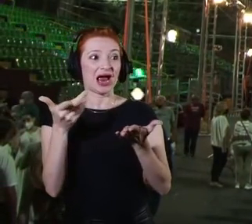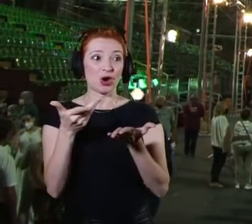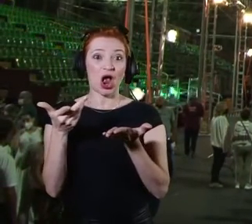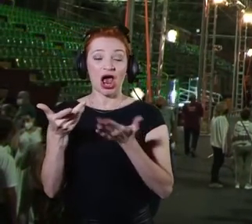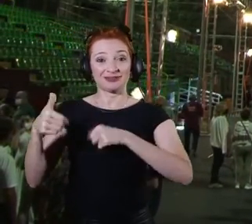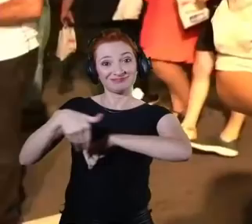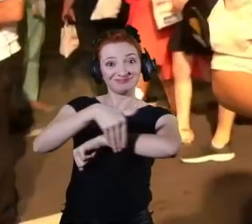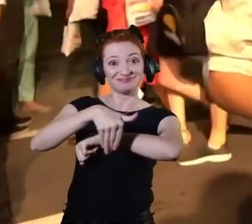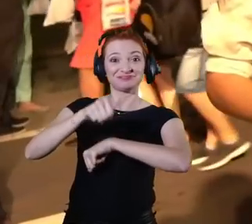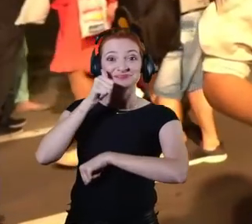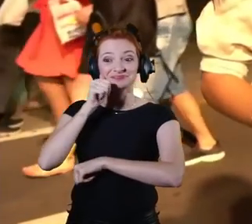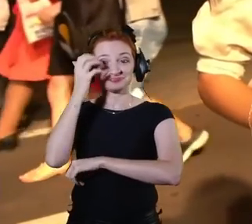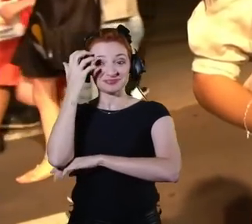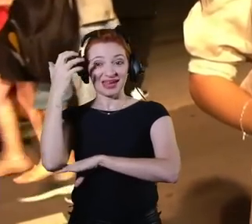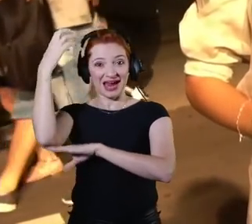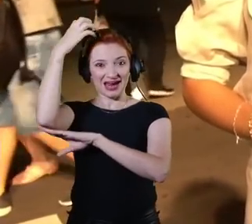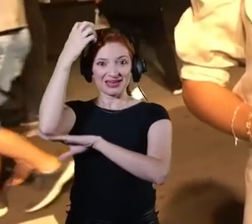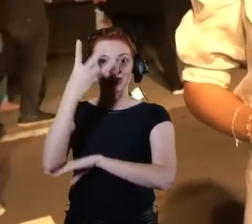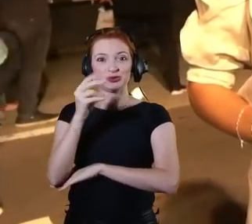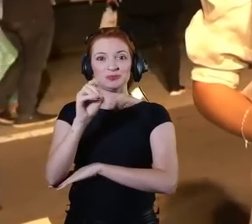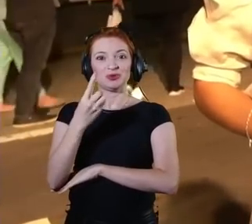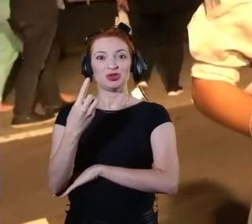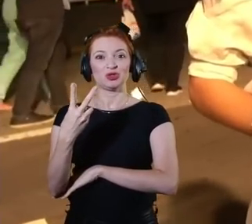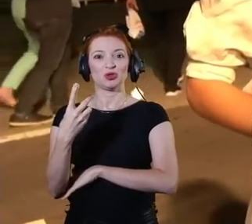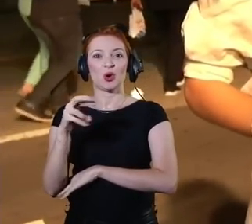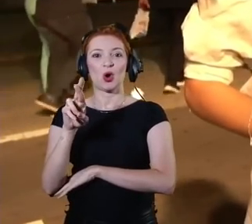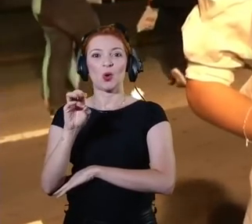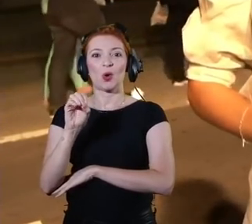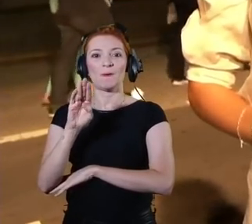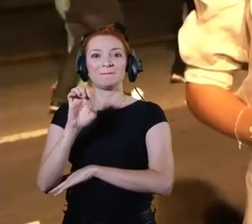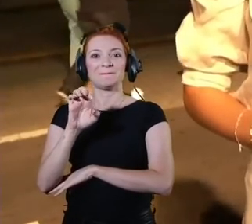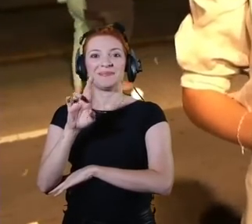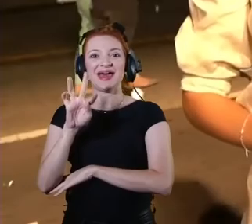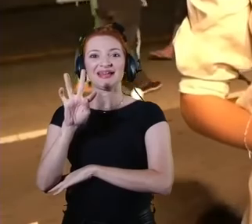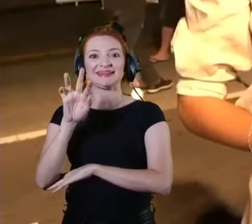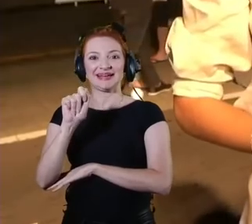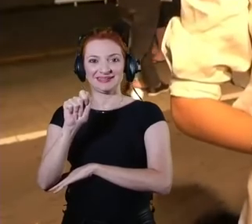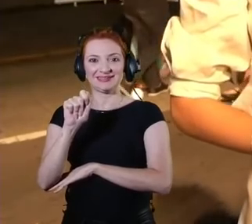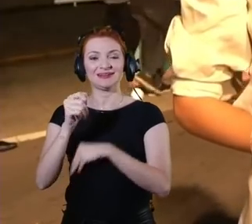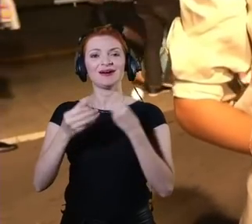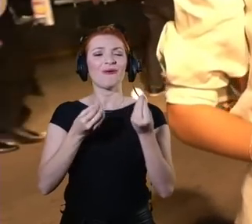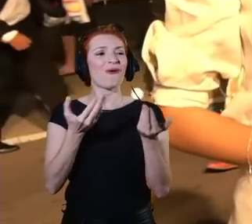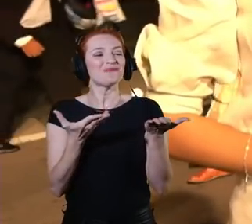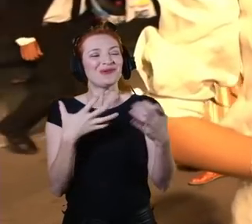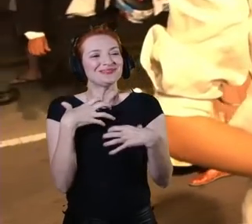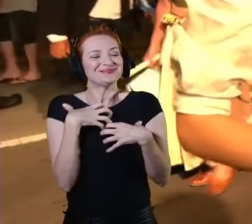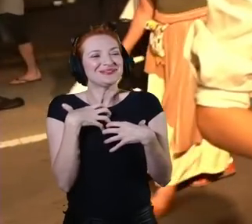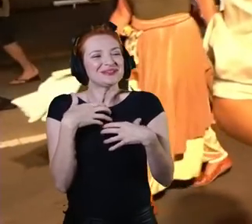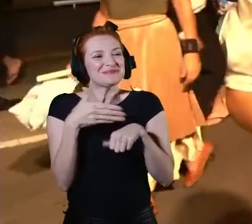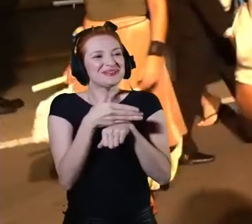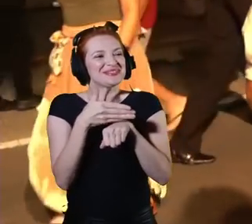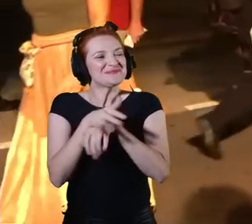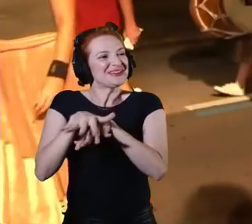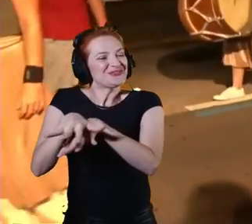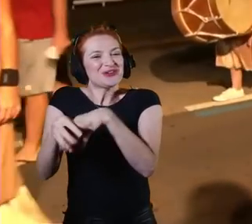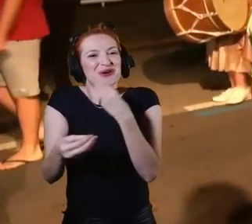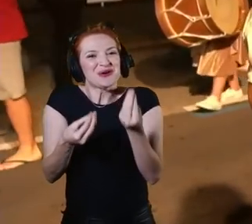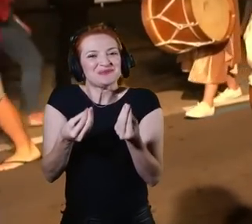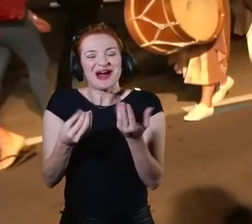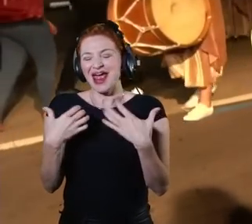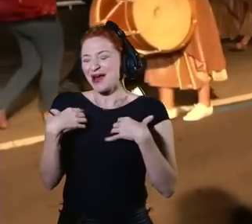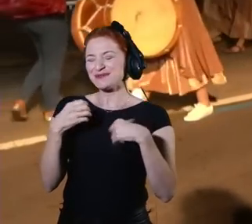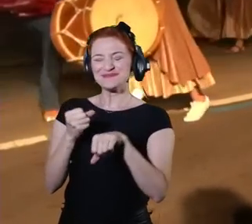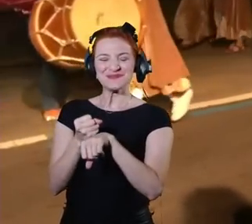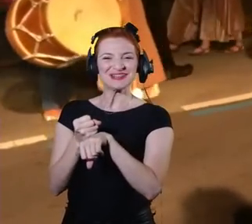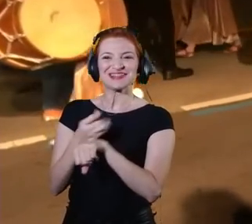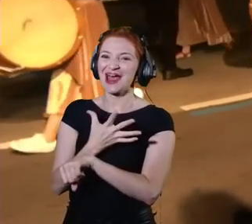na Sinimbu com a rainha de 2012, a Roberta Weber Toscan. Roberta, como está sendo participar dos desfiles agora? Ah, é uma